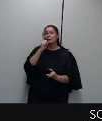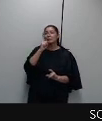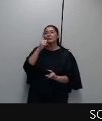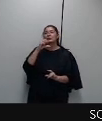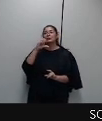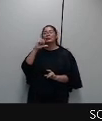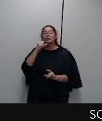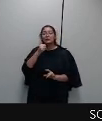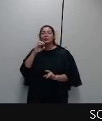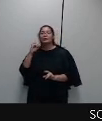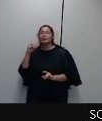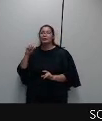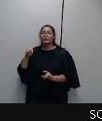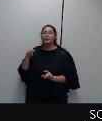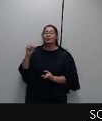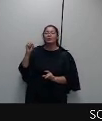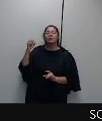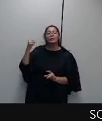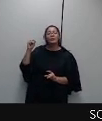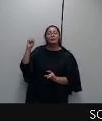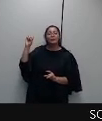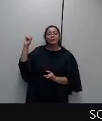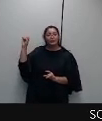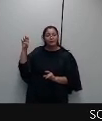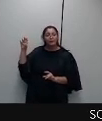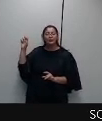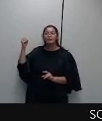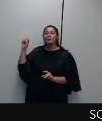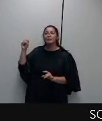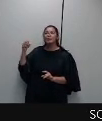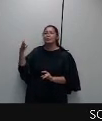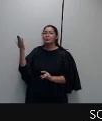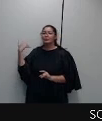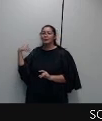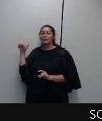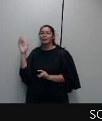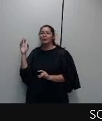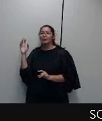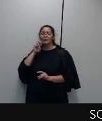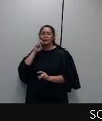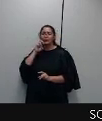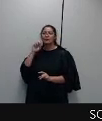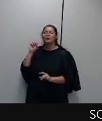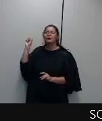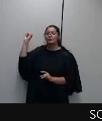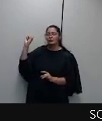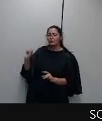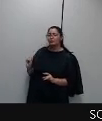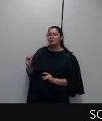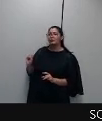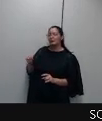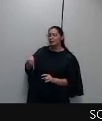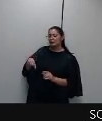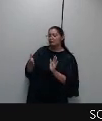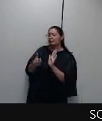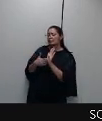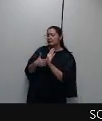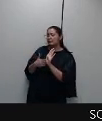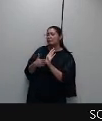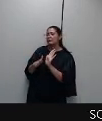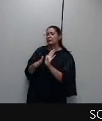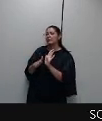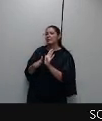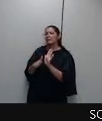805551 oito do Rio Grande do Sul é esse processo pessoal ele é gosta